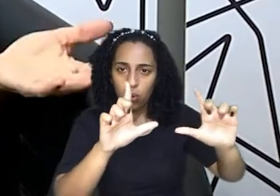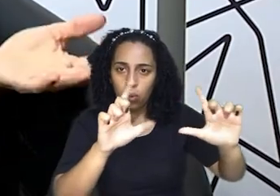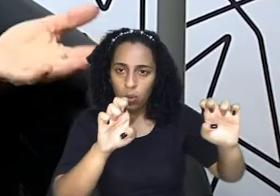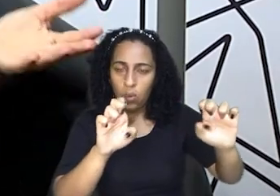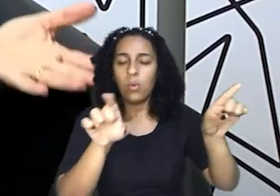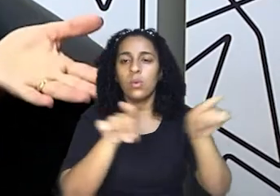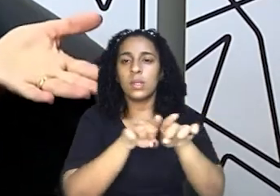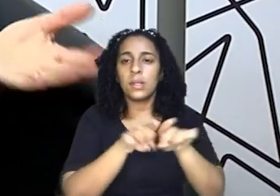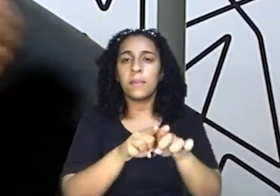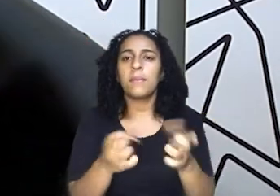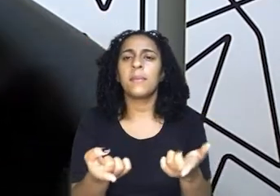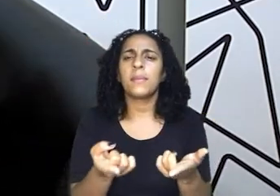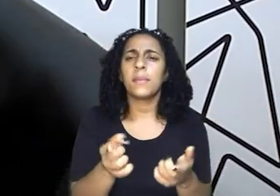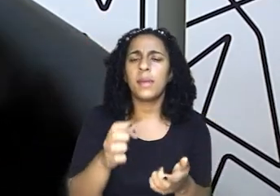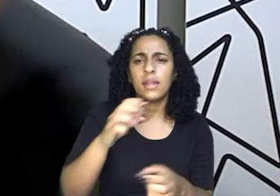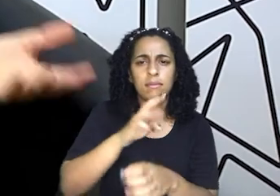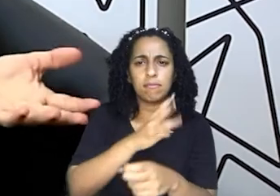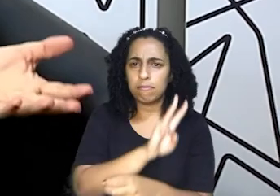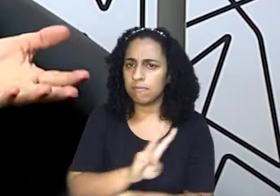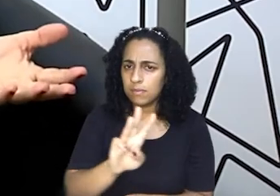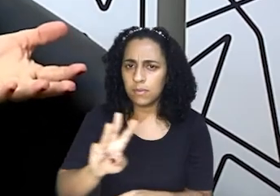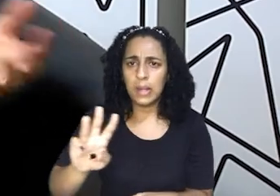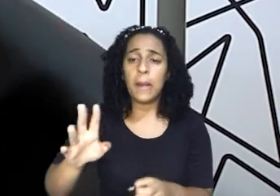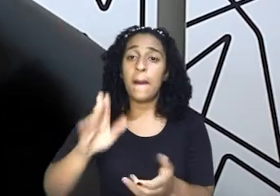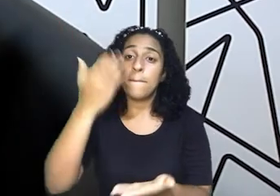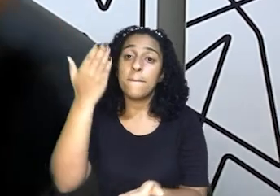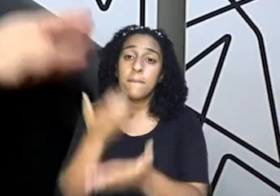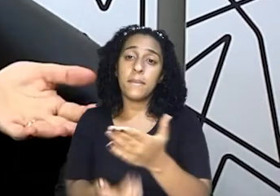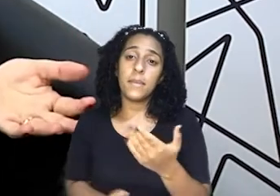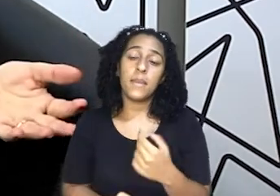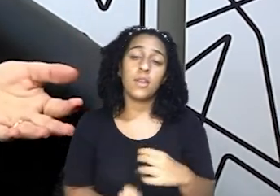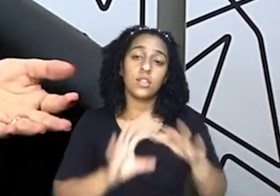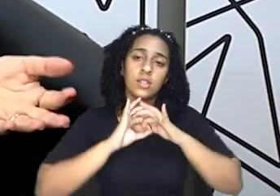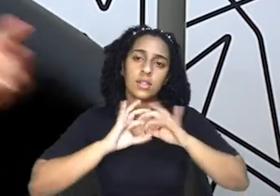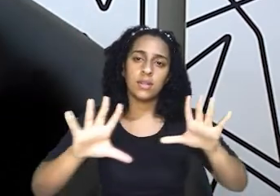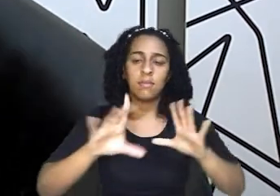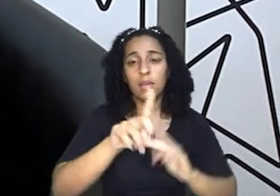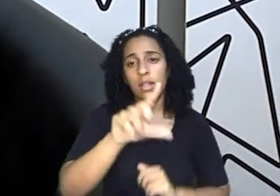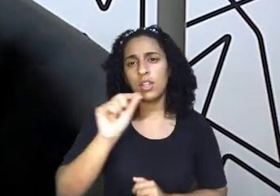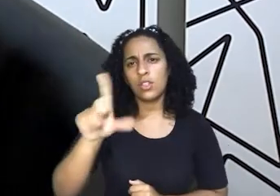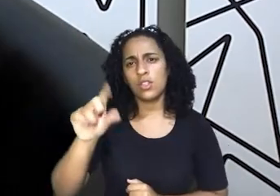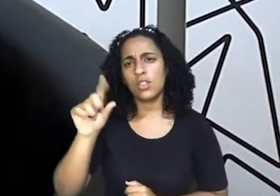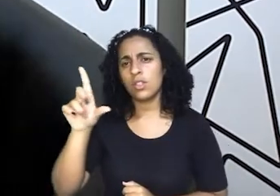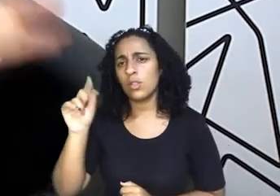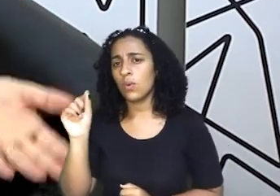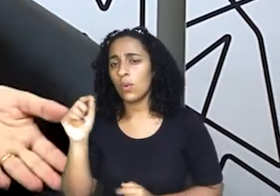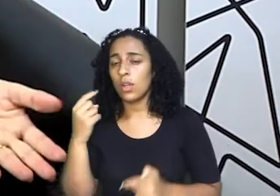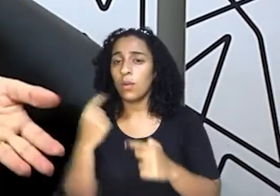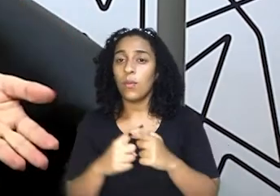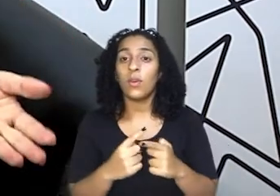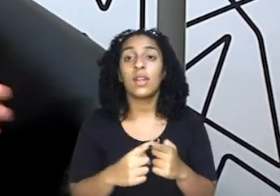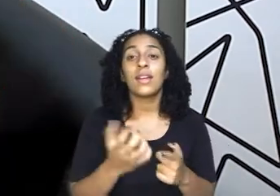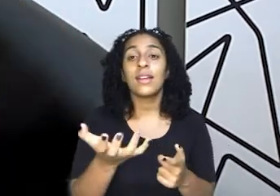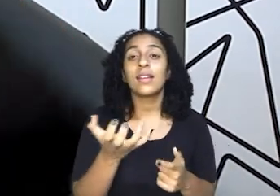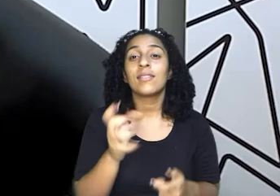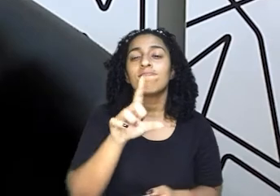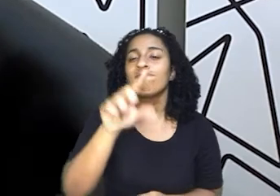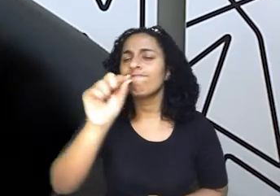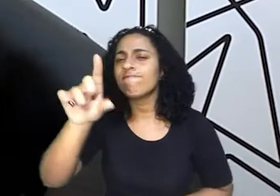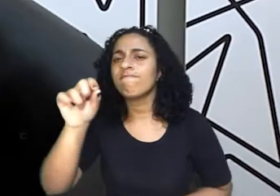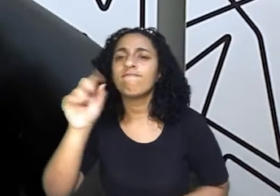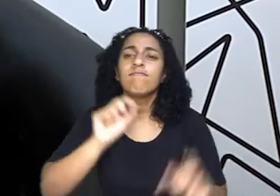estou perdendo por exemplo a sua liberdade de escolha por onde Navegar e com o que navegar na